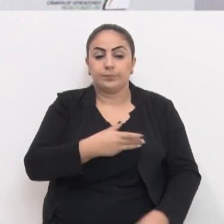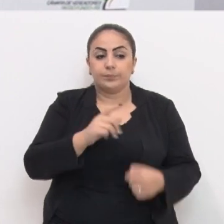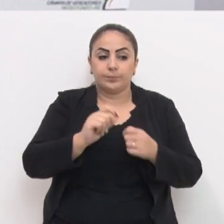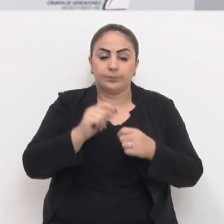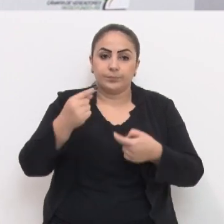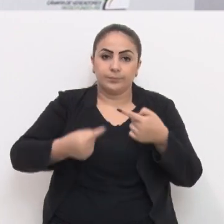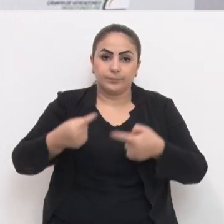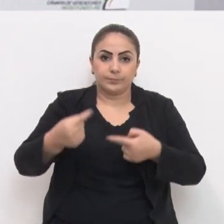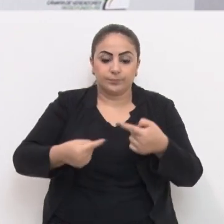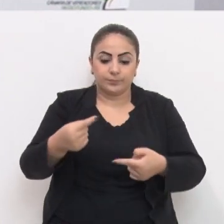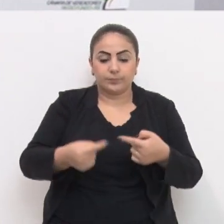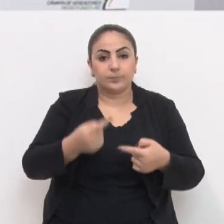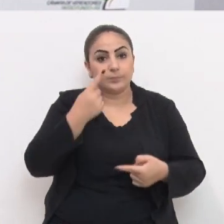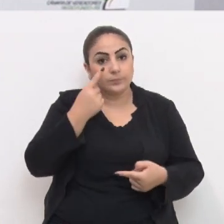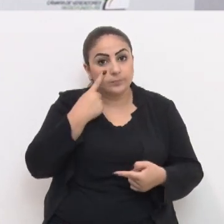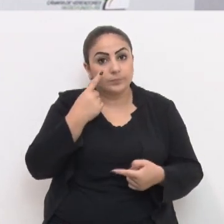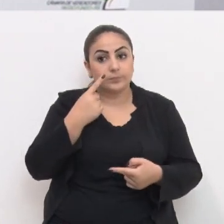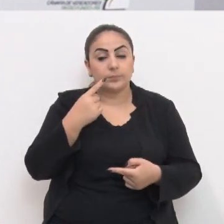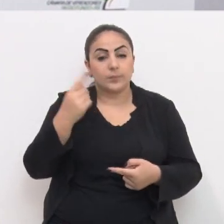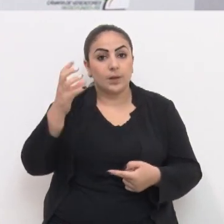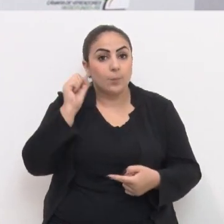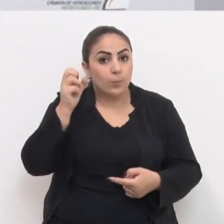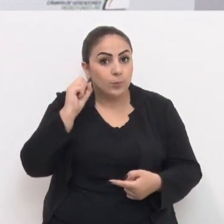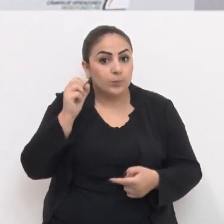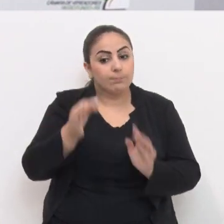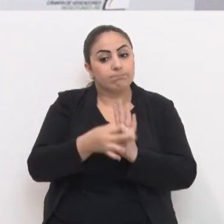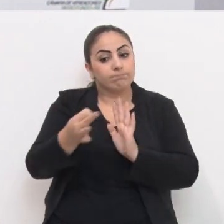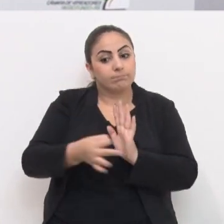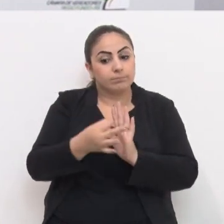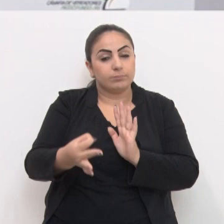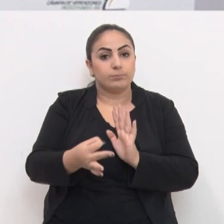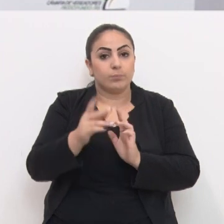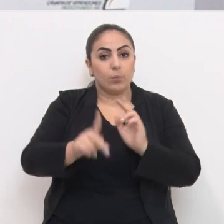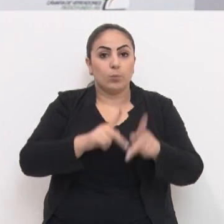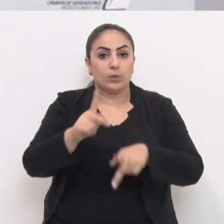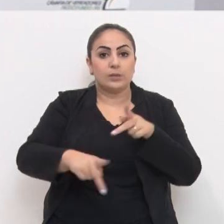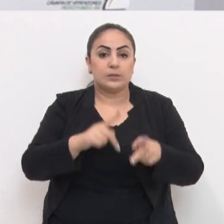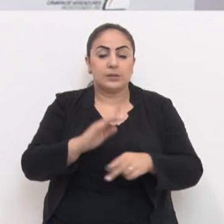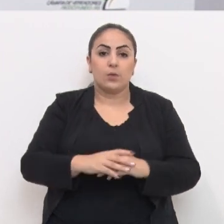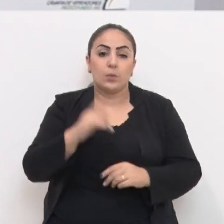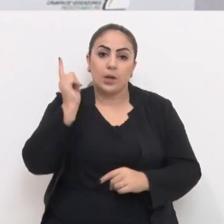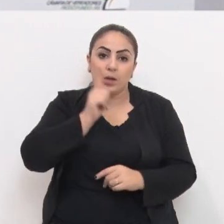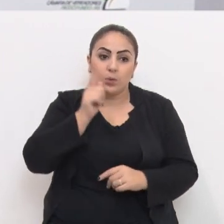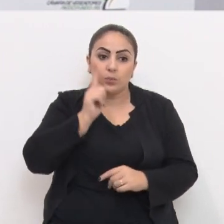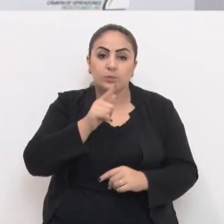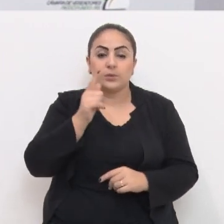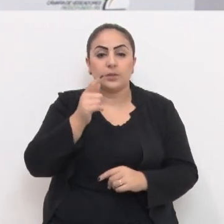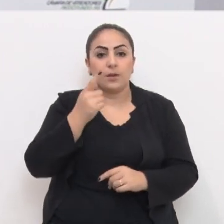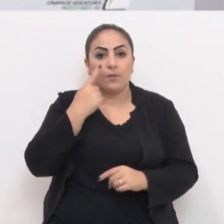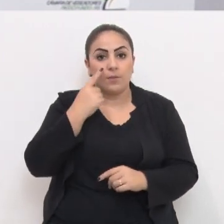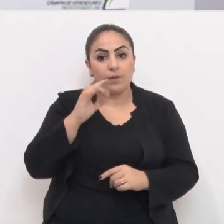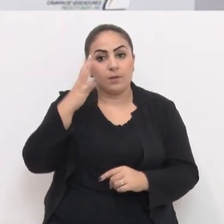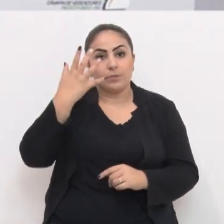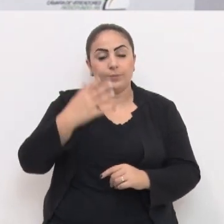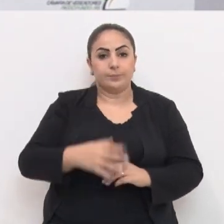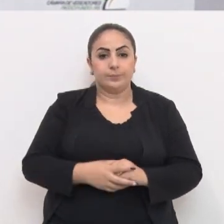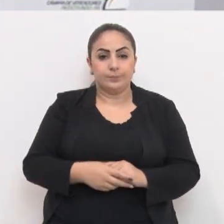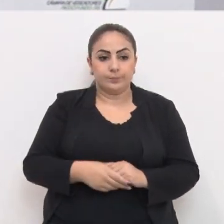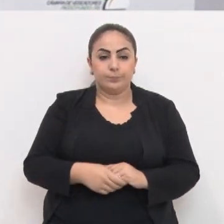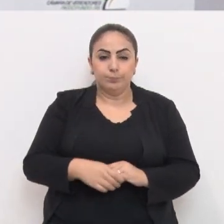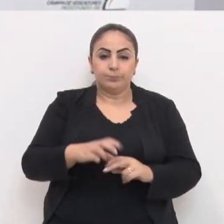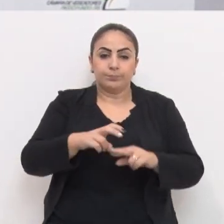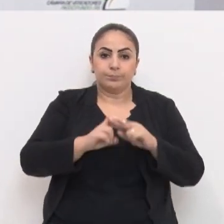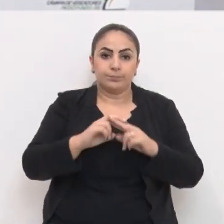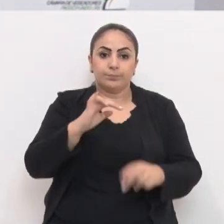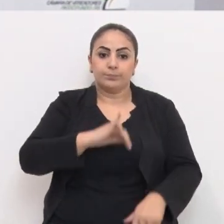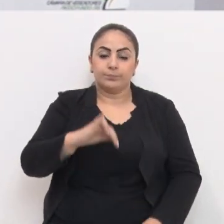debate, ouça a maioria da população de forma democrática e tome esta decisão. É importante registrar que